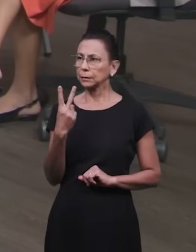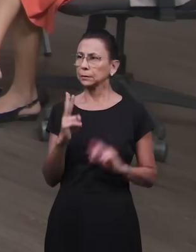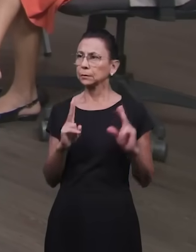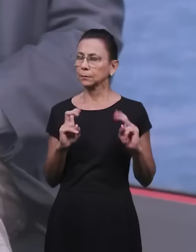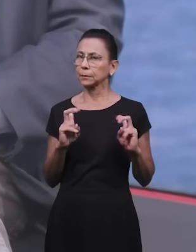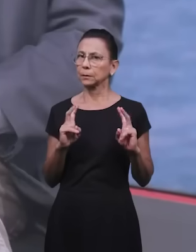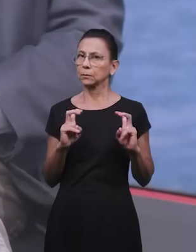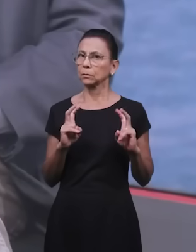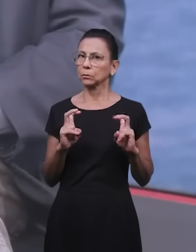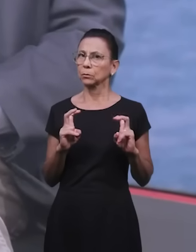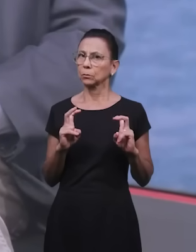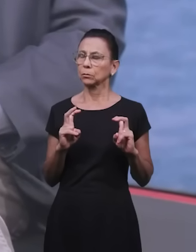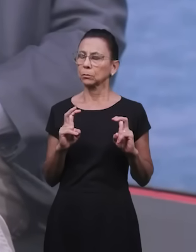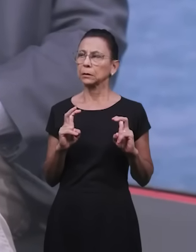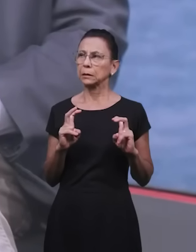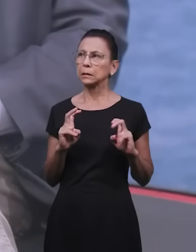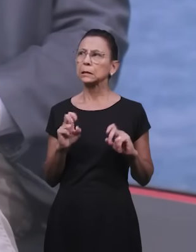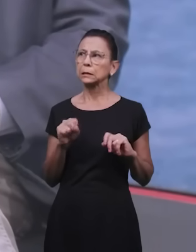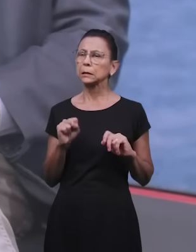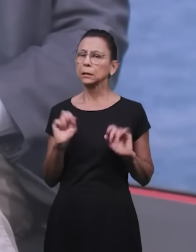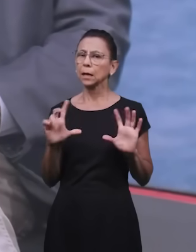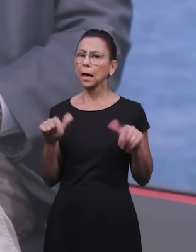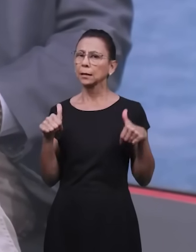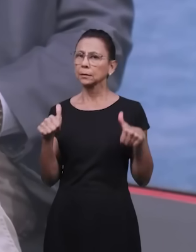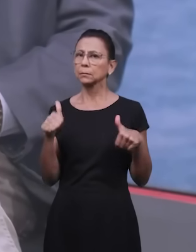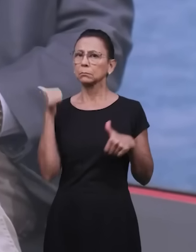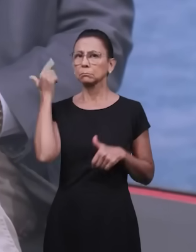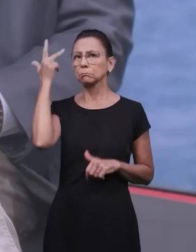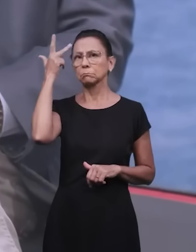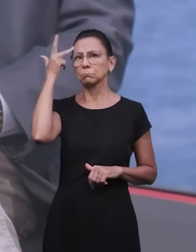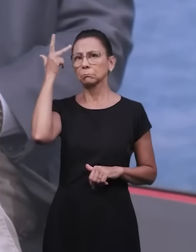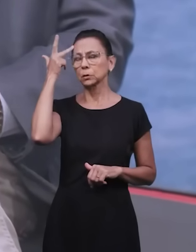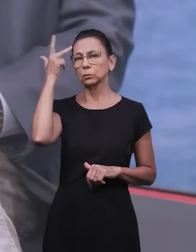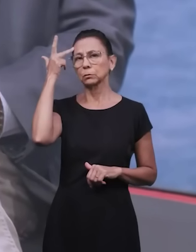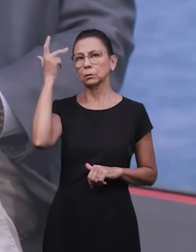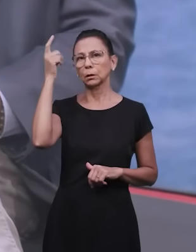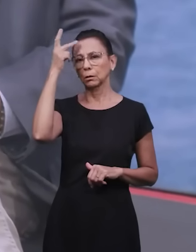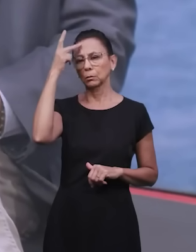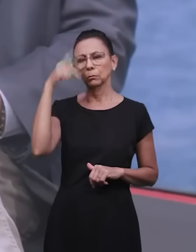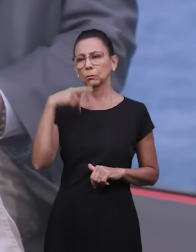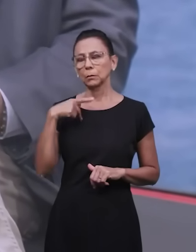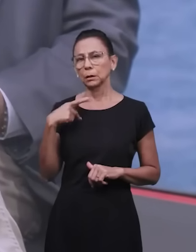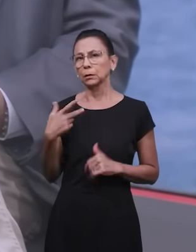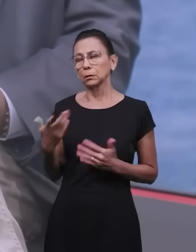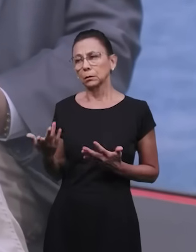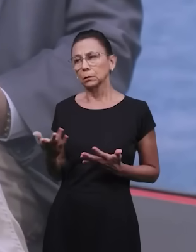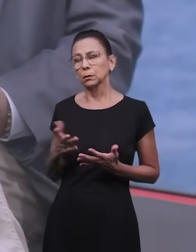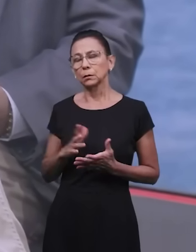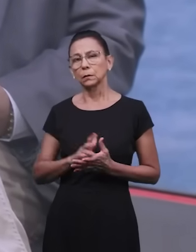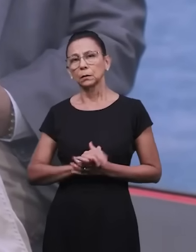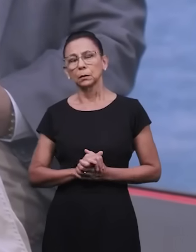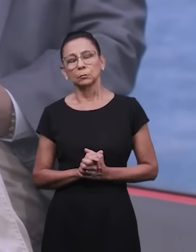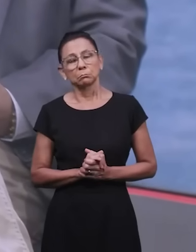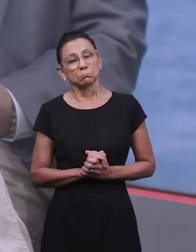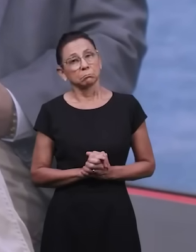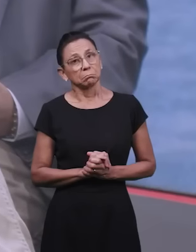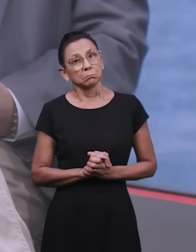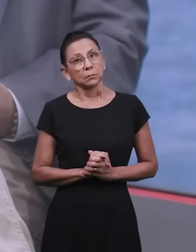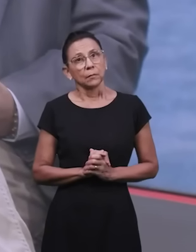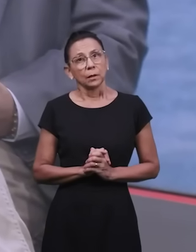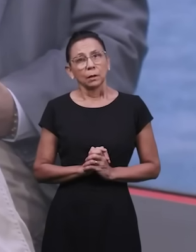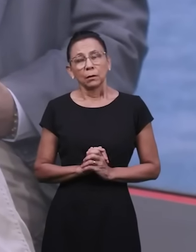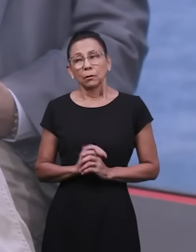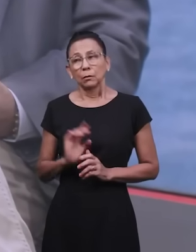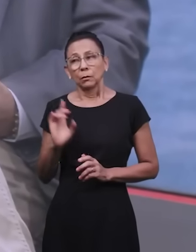fato, são reações naturais, né? Que é você combate ou